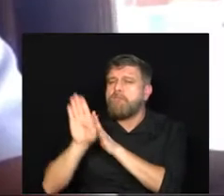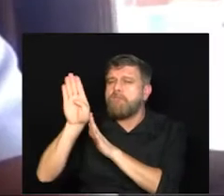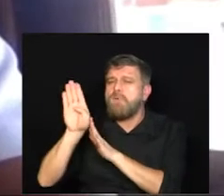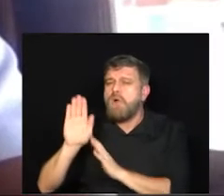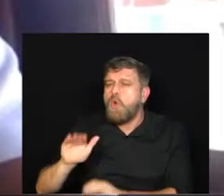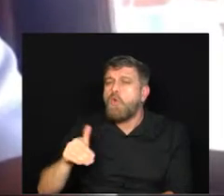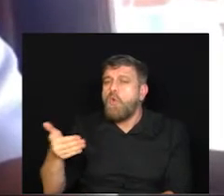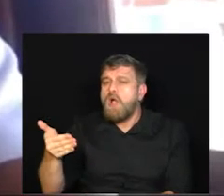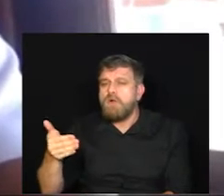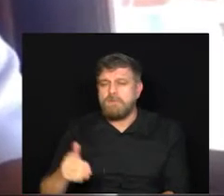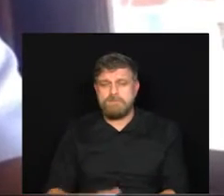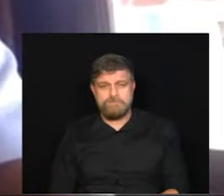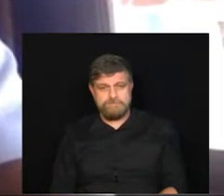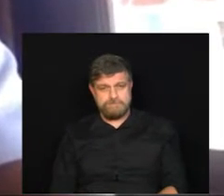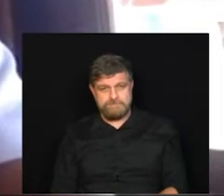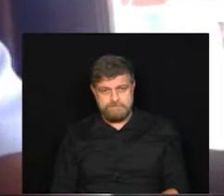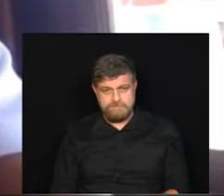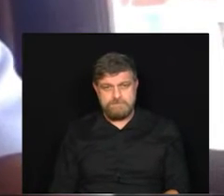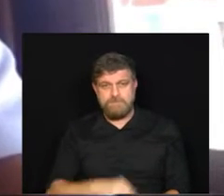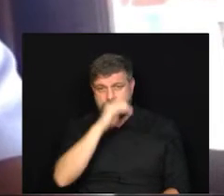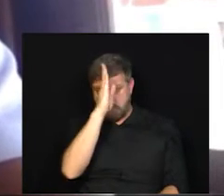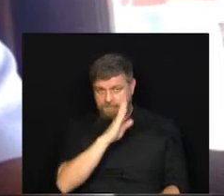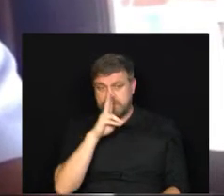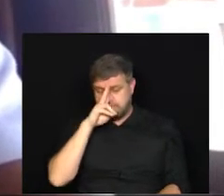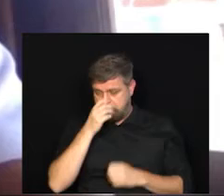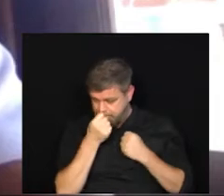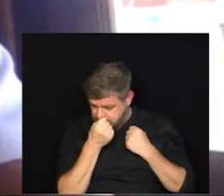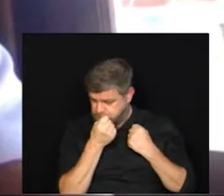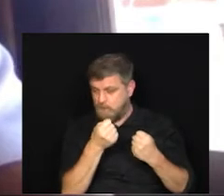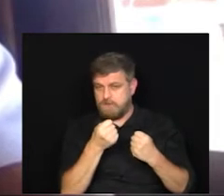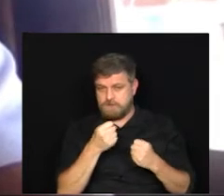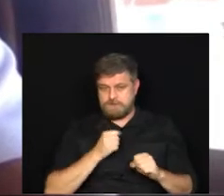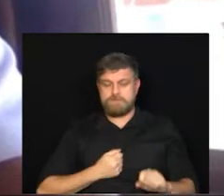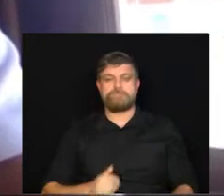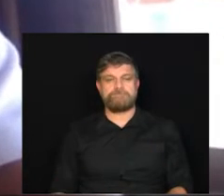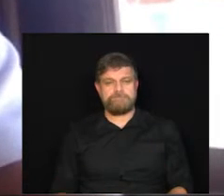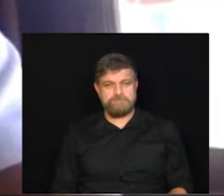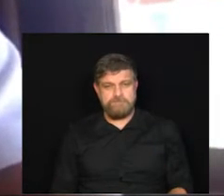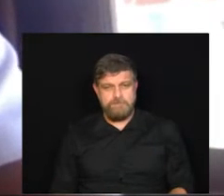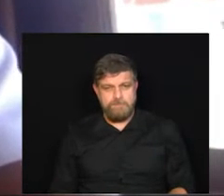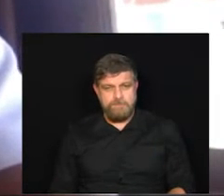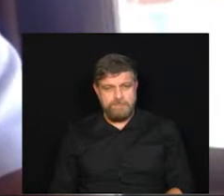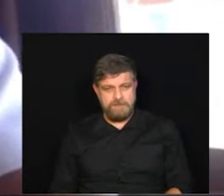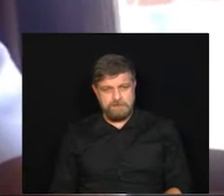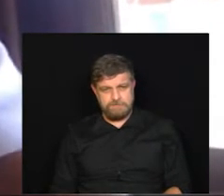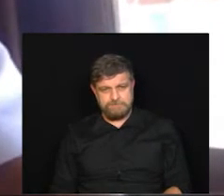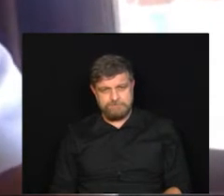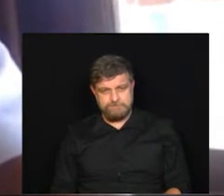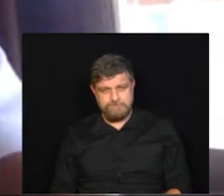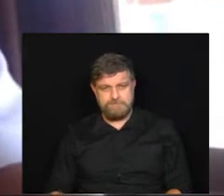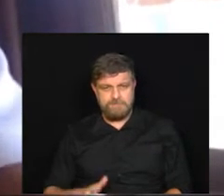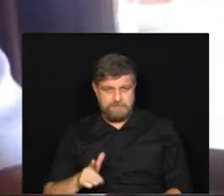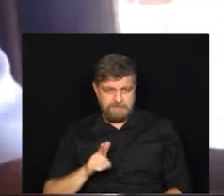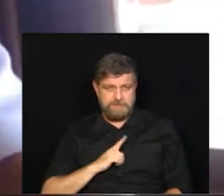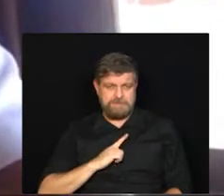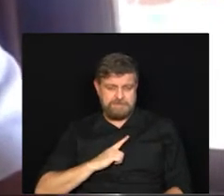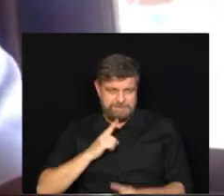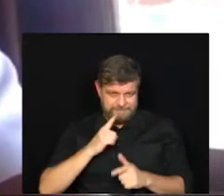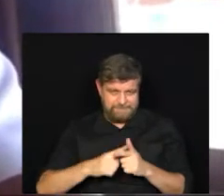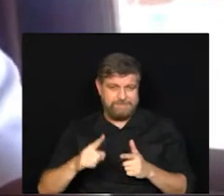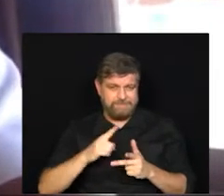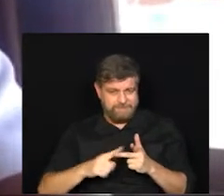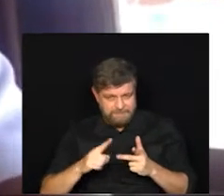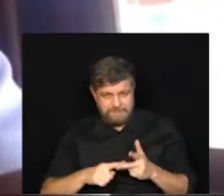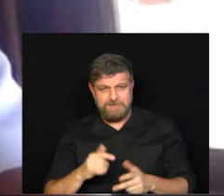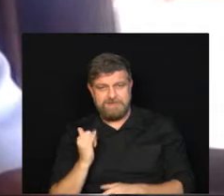Então, o Brasil é forte na modalidade, é muito forte. apesar de tudo isso que a gente falou,